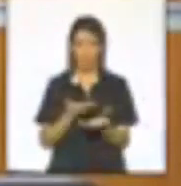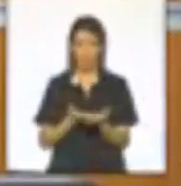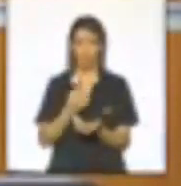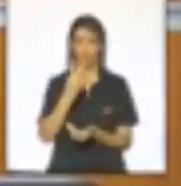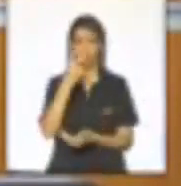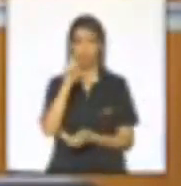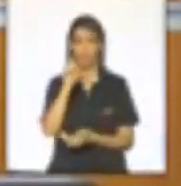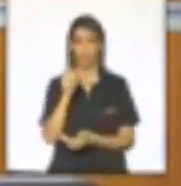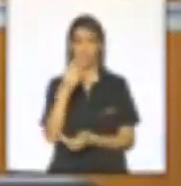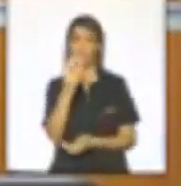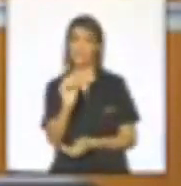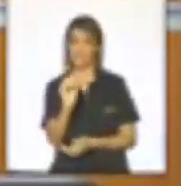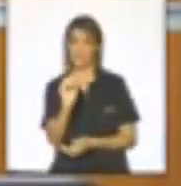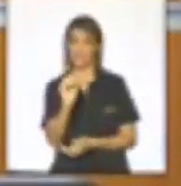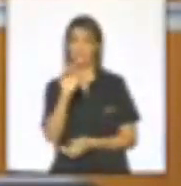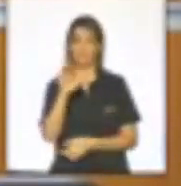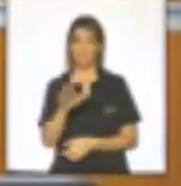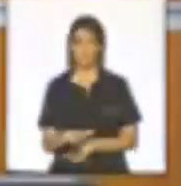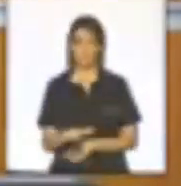2h10.